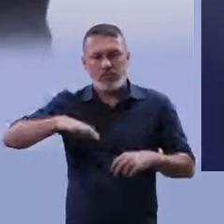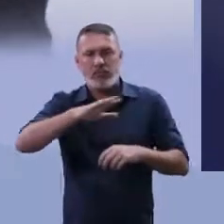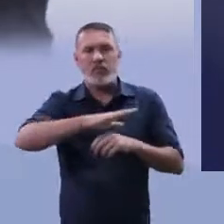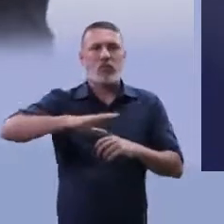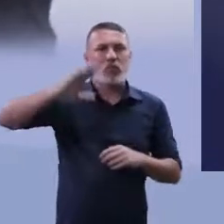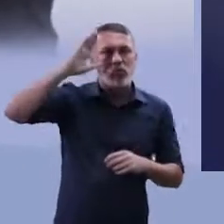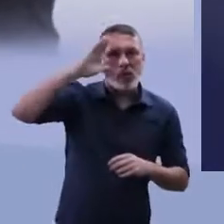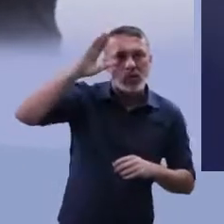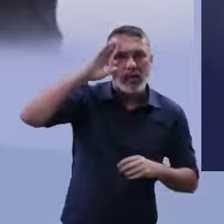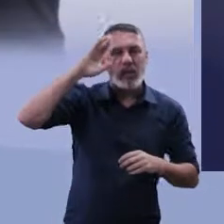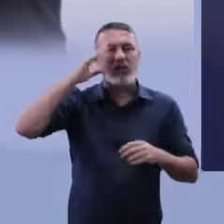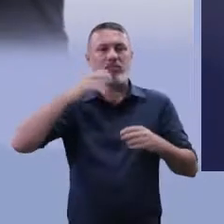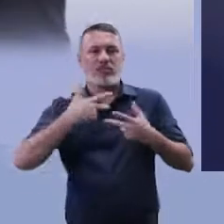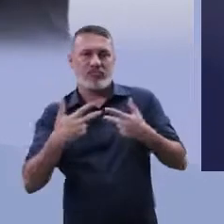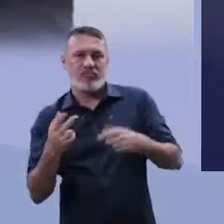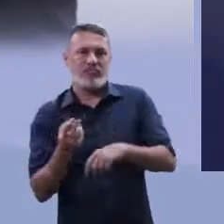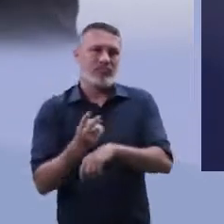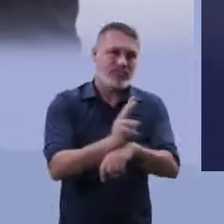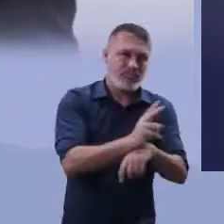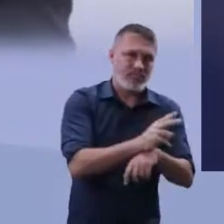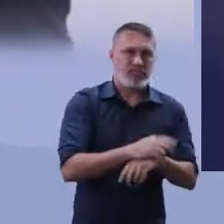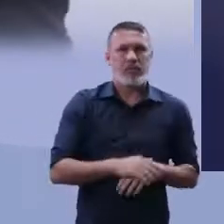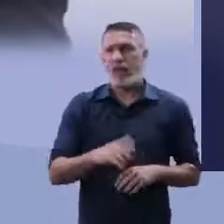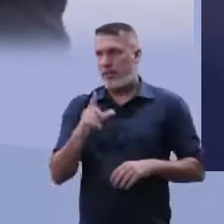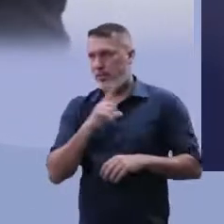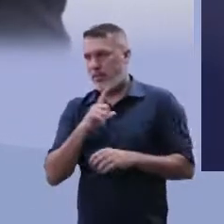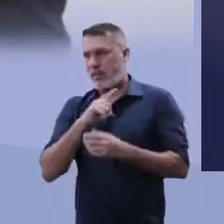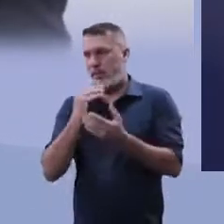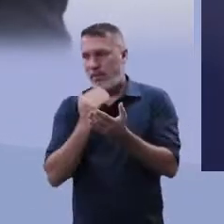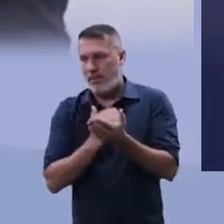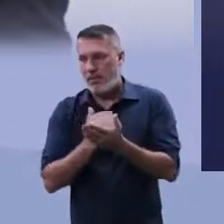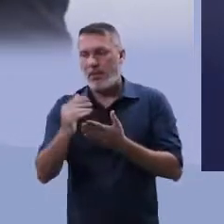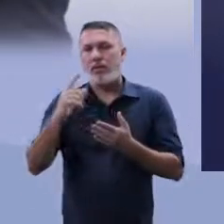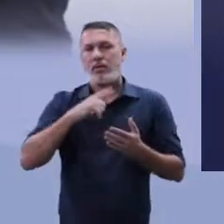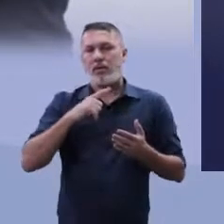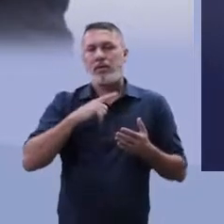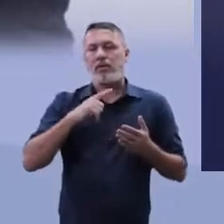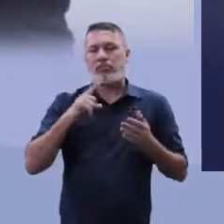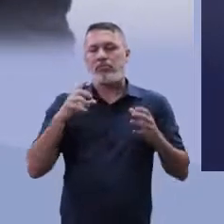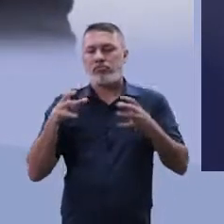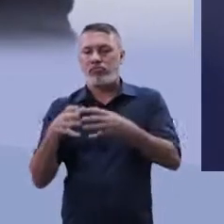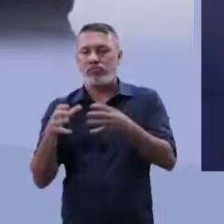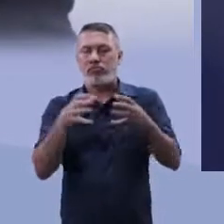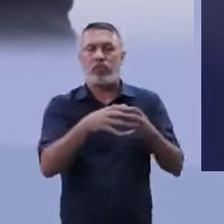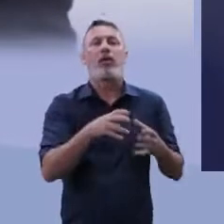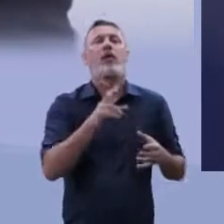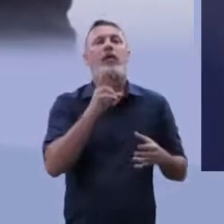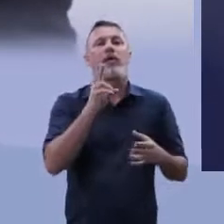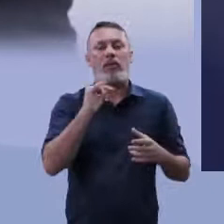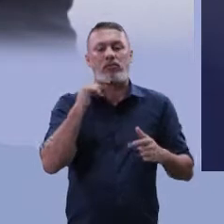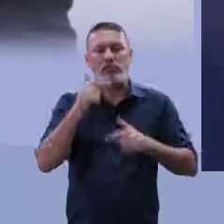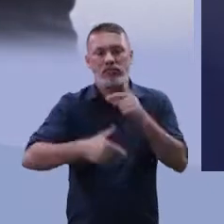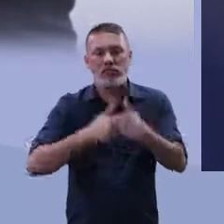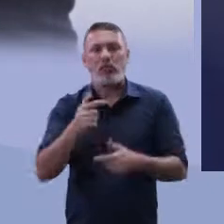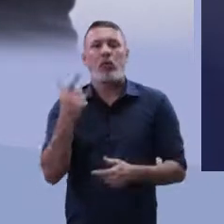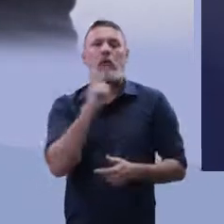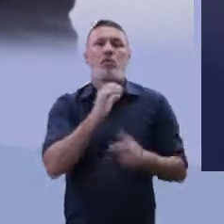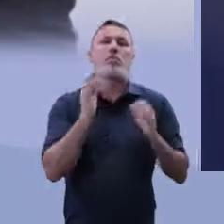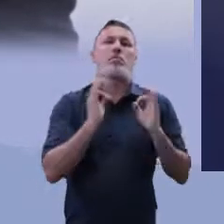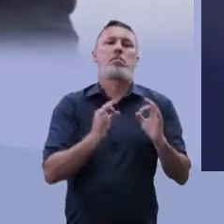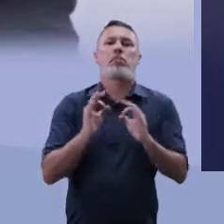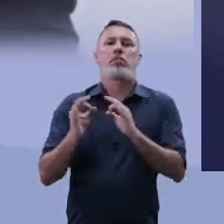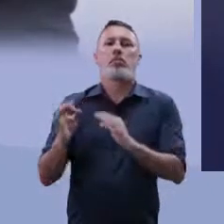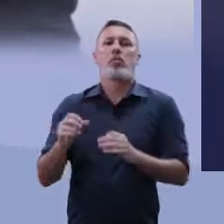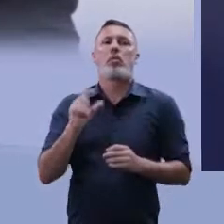e os soldados, correto? Então, você tinha que estar incluído numa dessas classes e a cidade, então, funcionaria